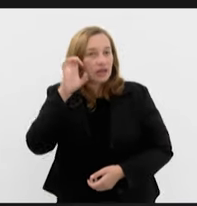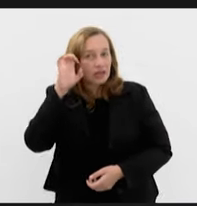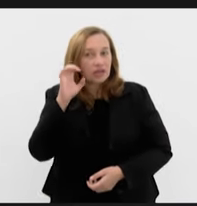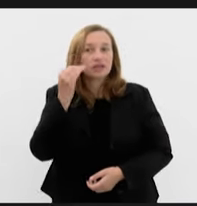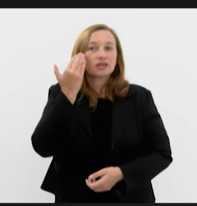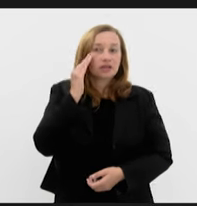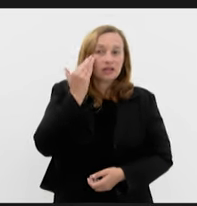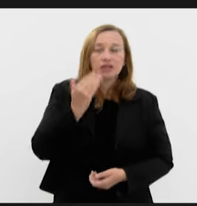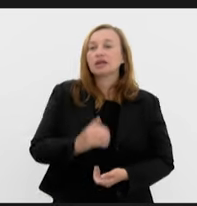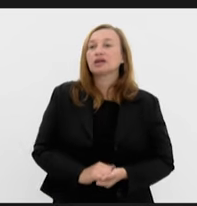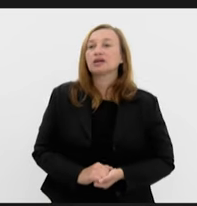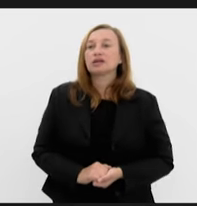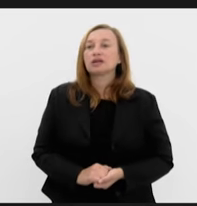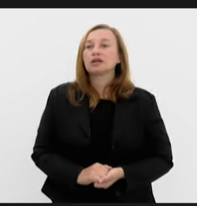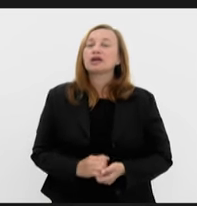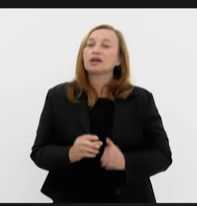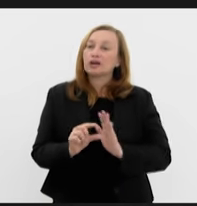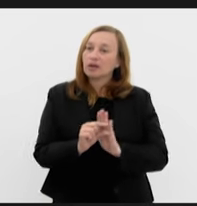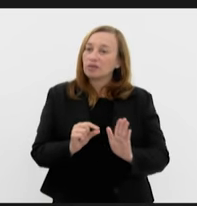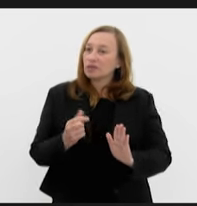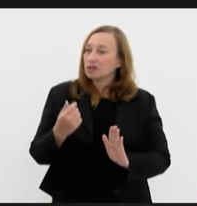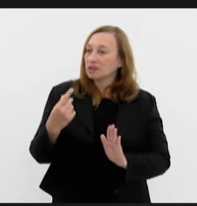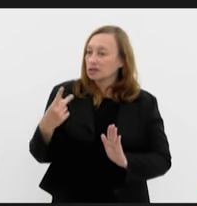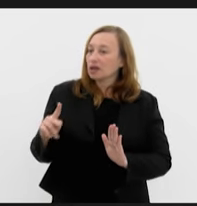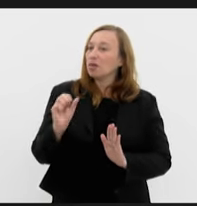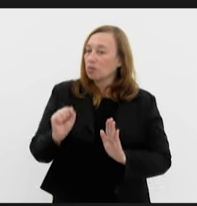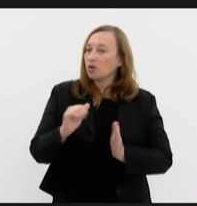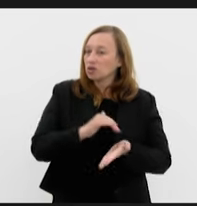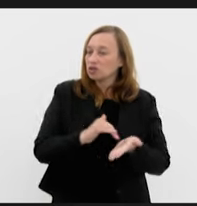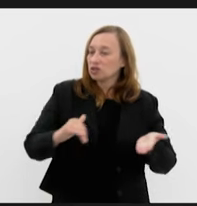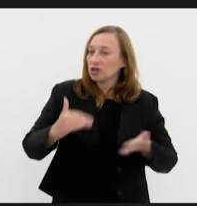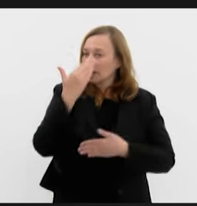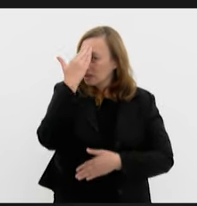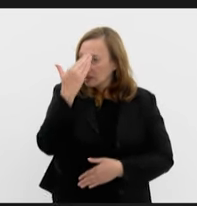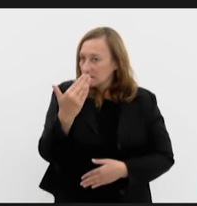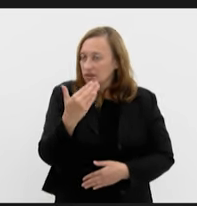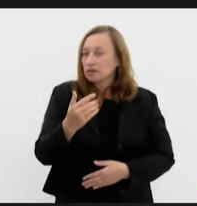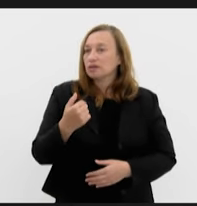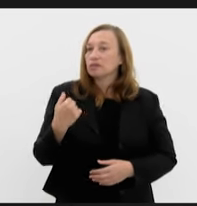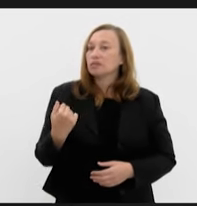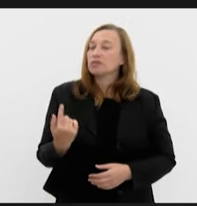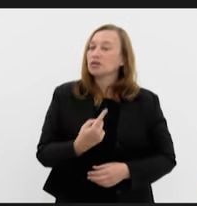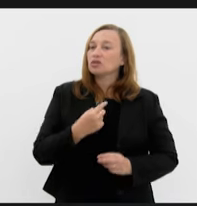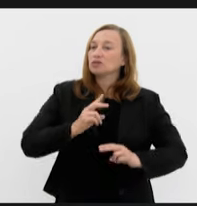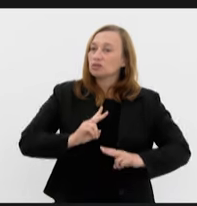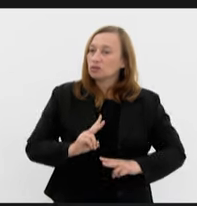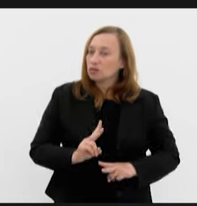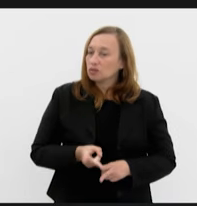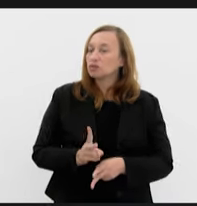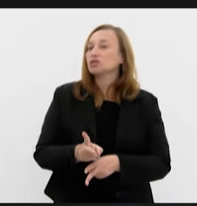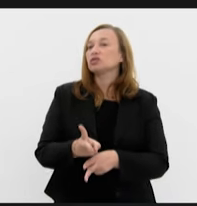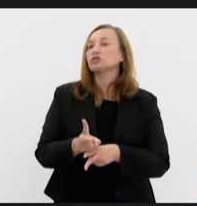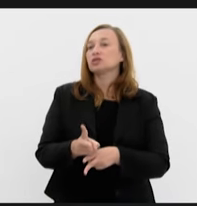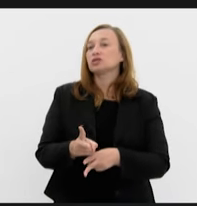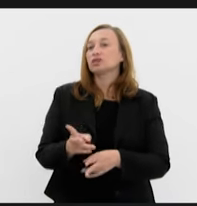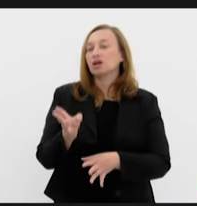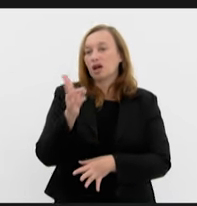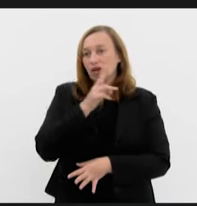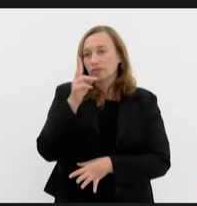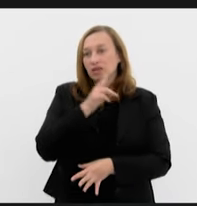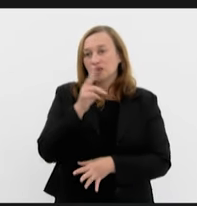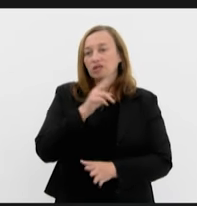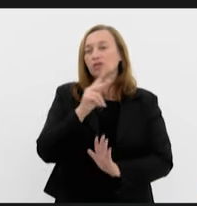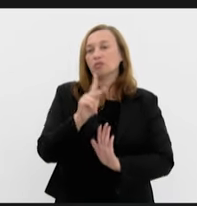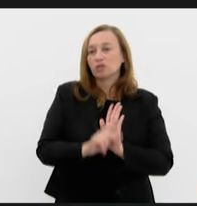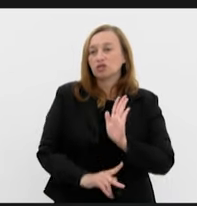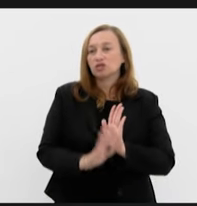que a emenda Dela pode ser retirada eu agradeço pra gente poder dar uma maior celeridade a esse projeto